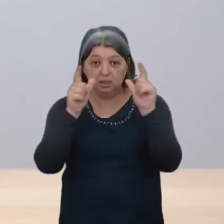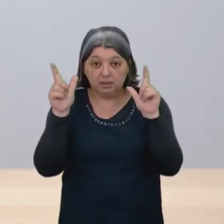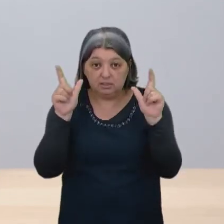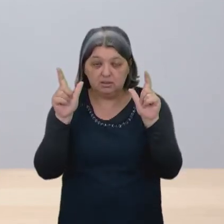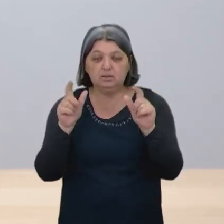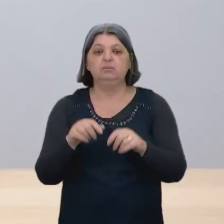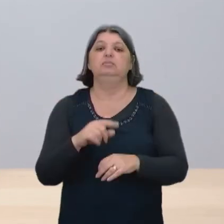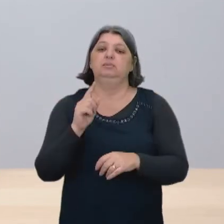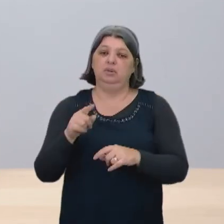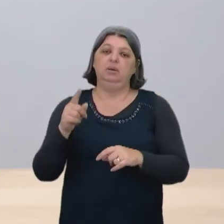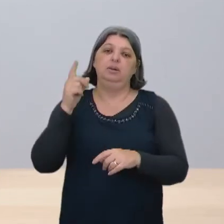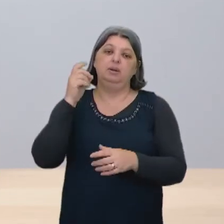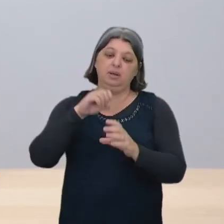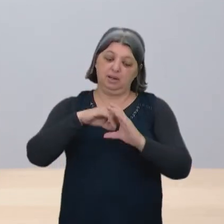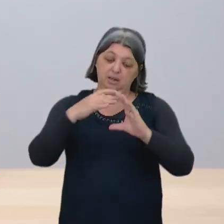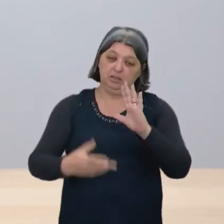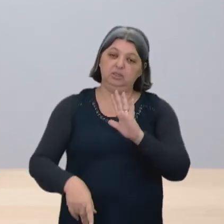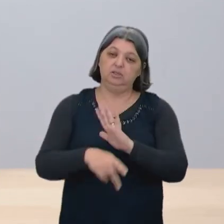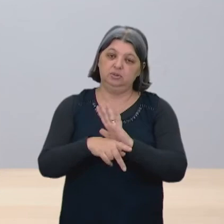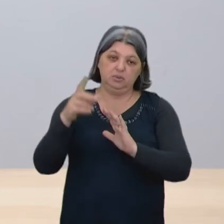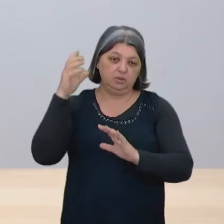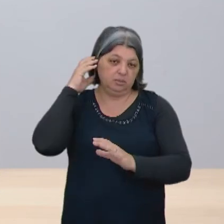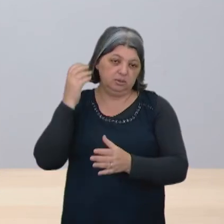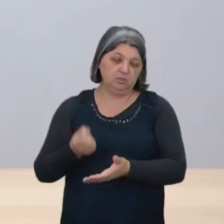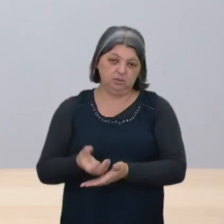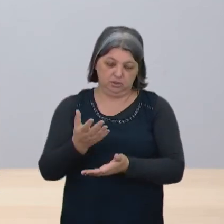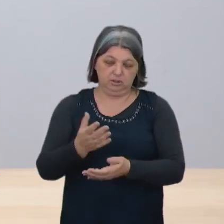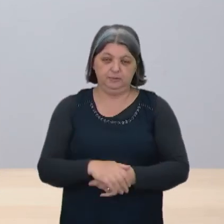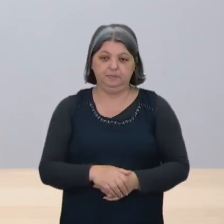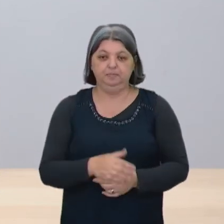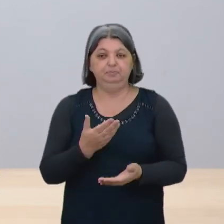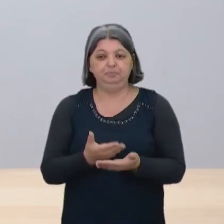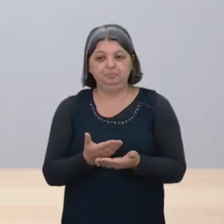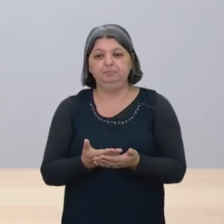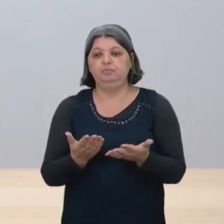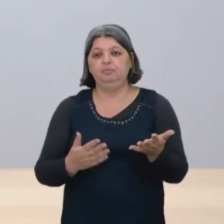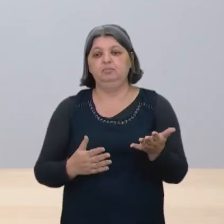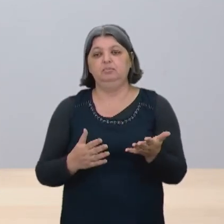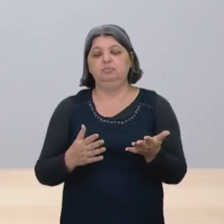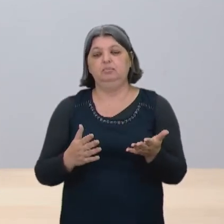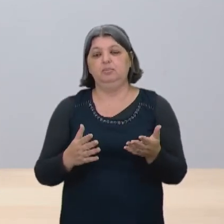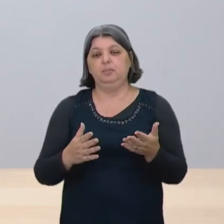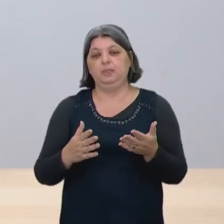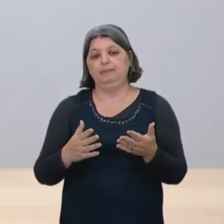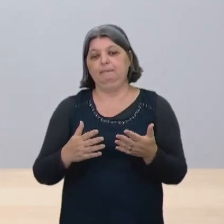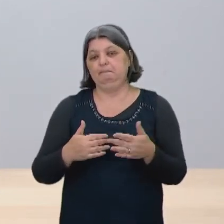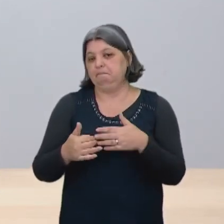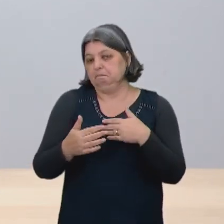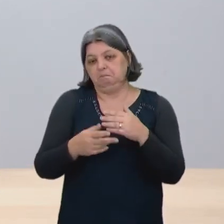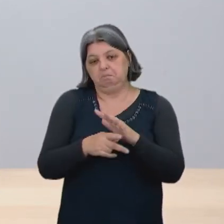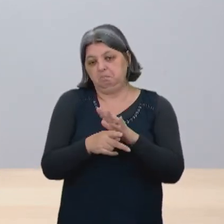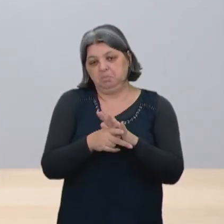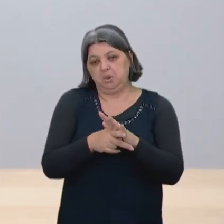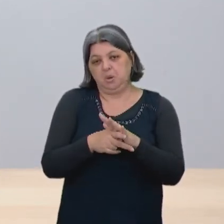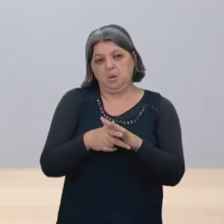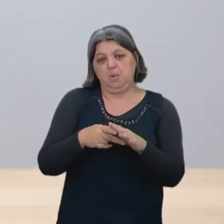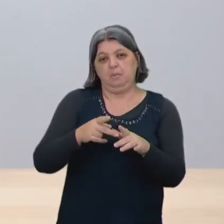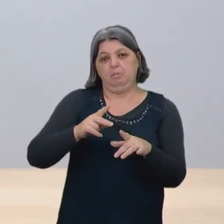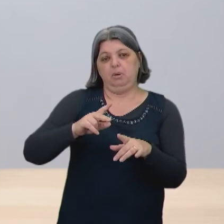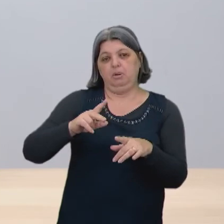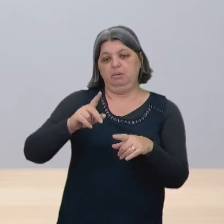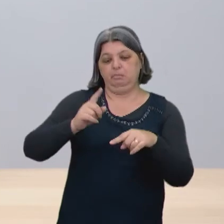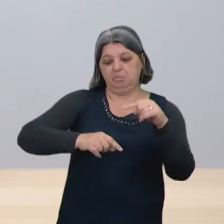característica do podcast. A gravação, a gente já falou aqui em outras aulas, que independe de você ter um equipamento de última geração, ou equipamento